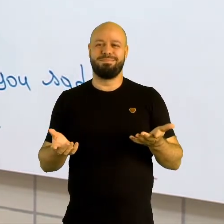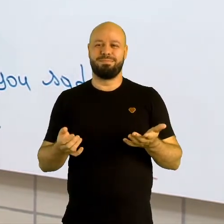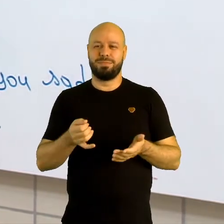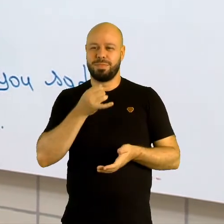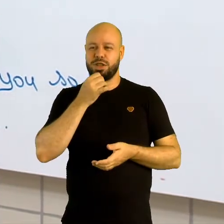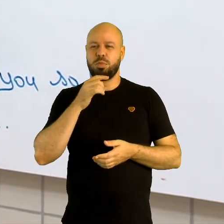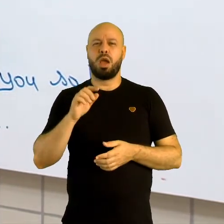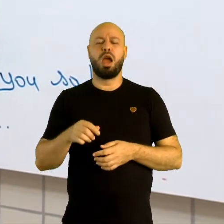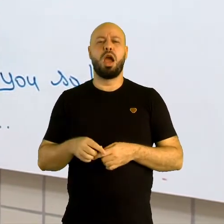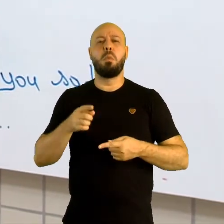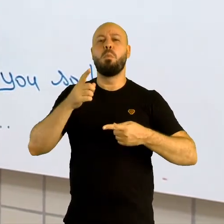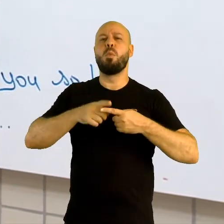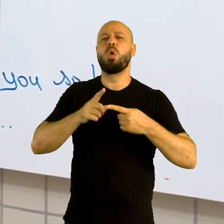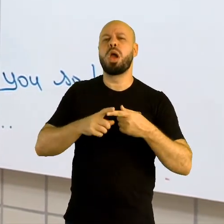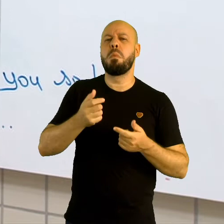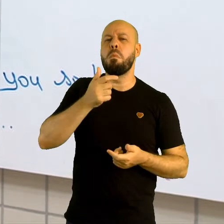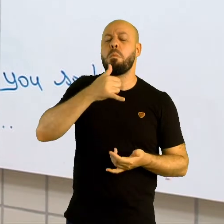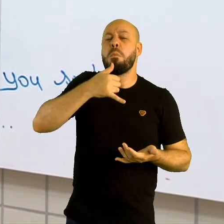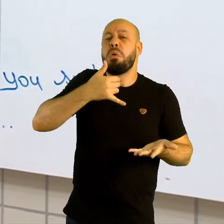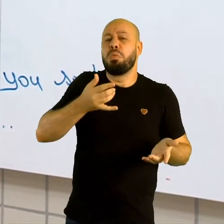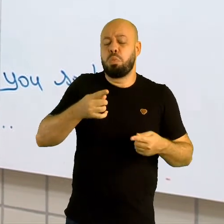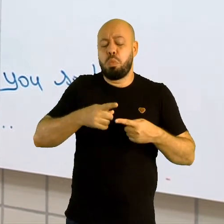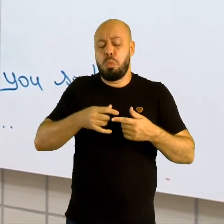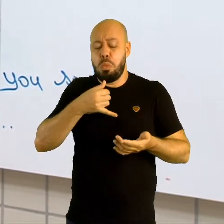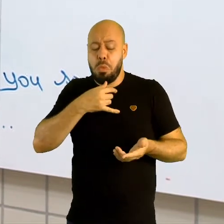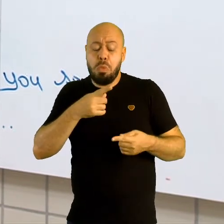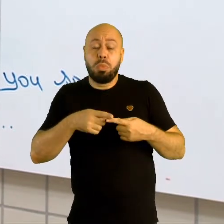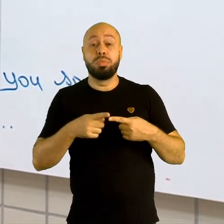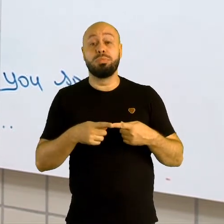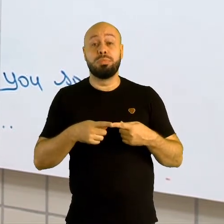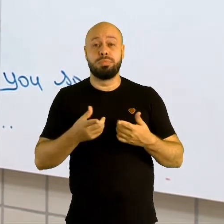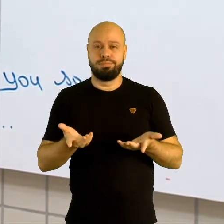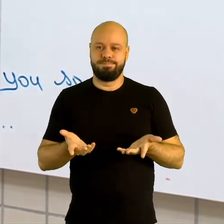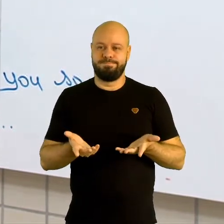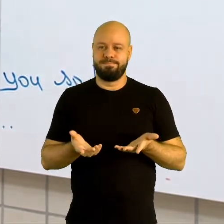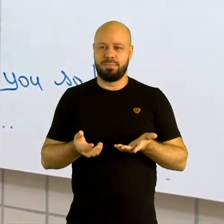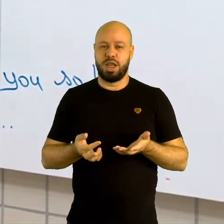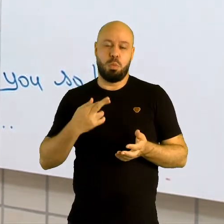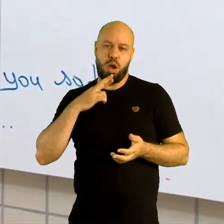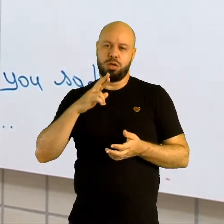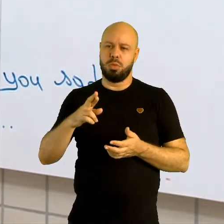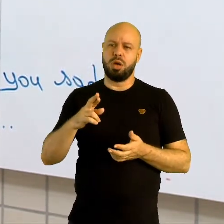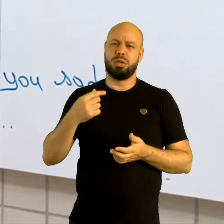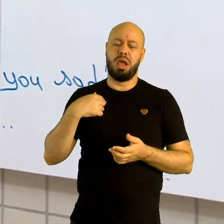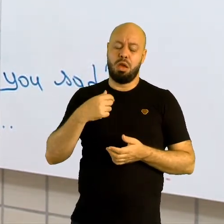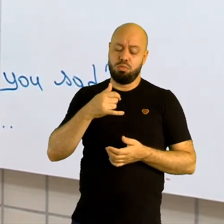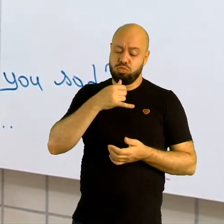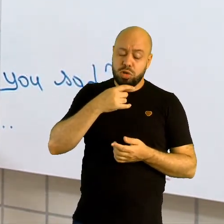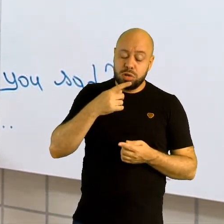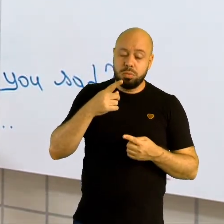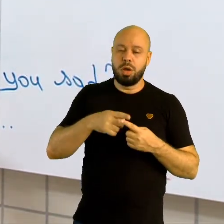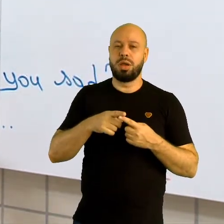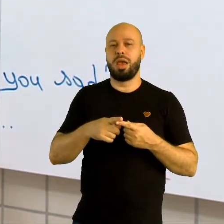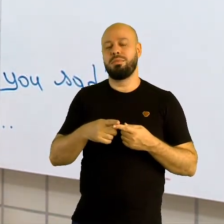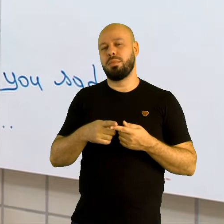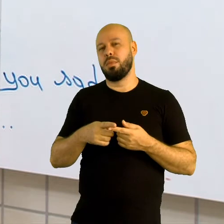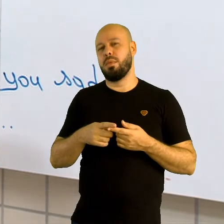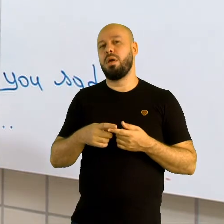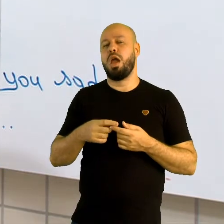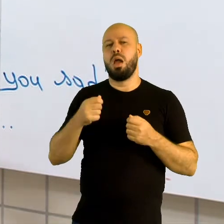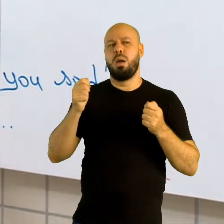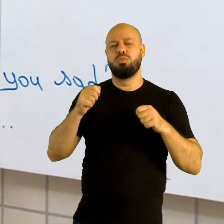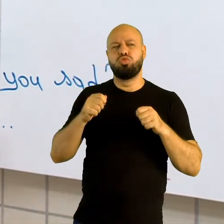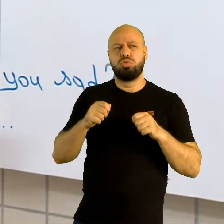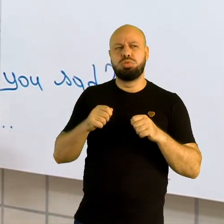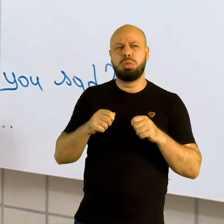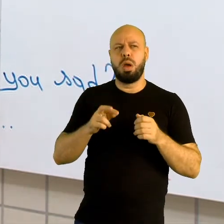faço a pergunta, E eu tenho essa resposta. I'm sad, ou eu posso falar também, because I don't know, porque